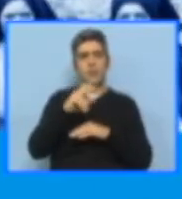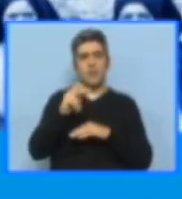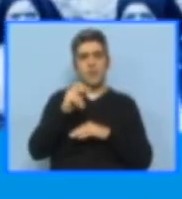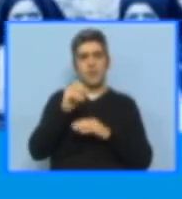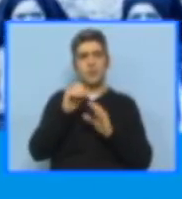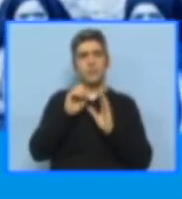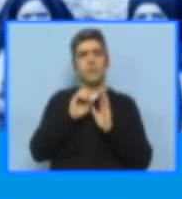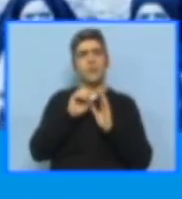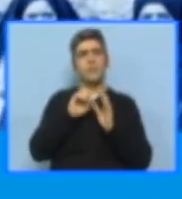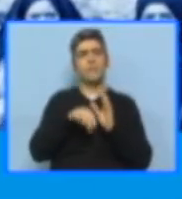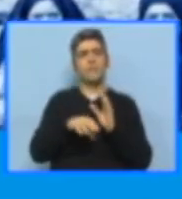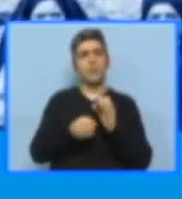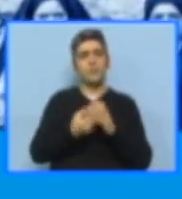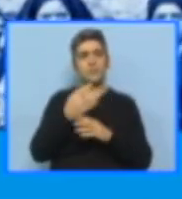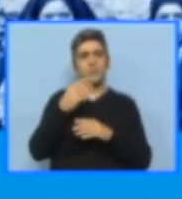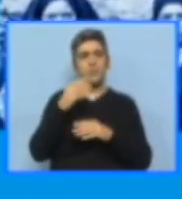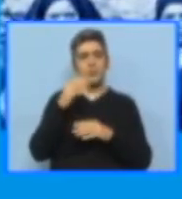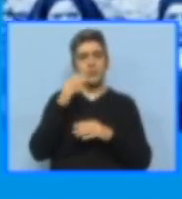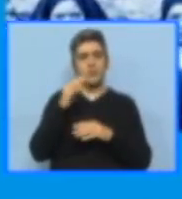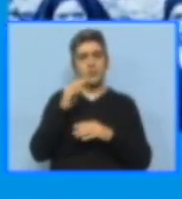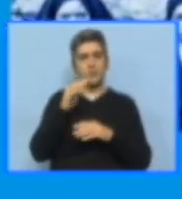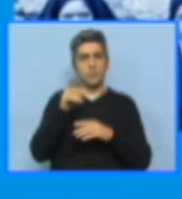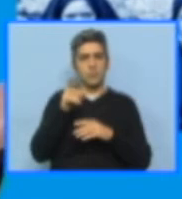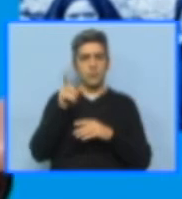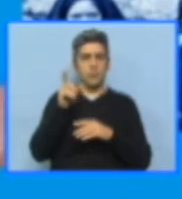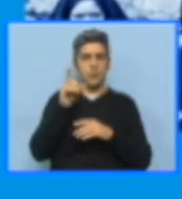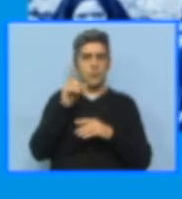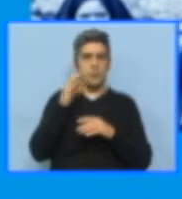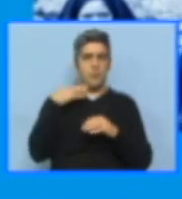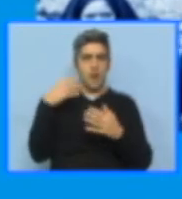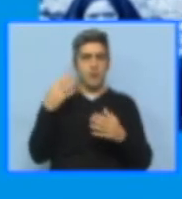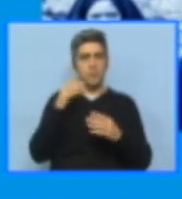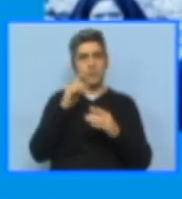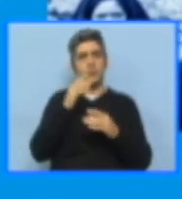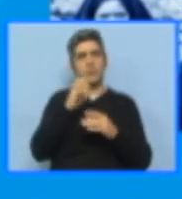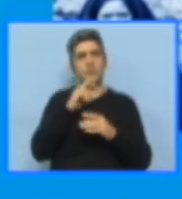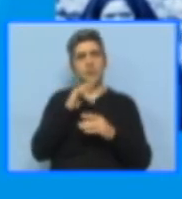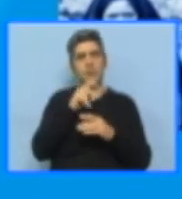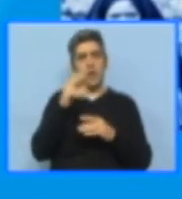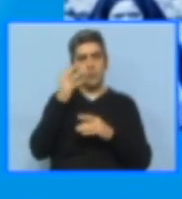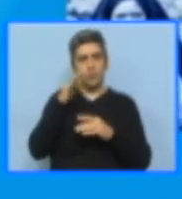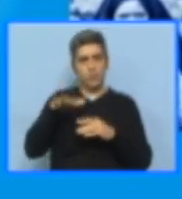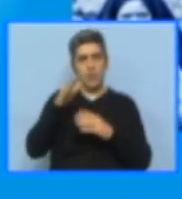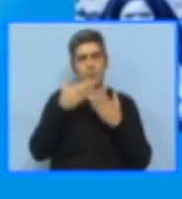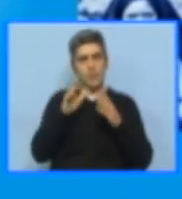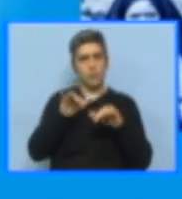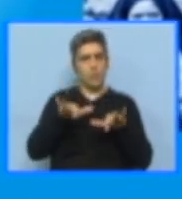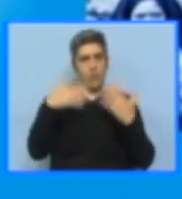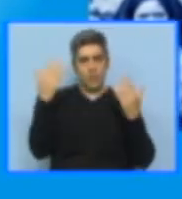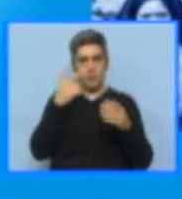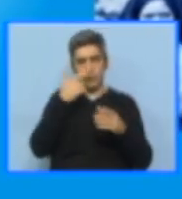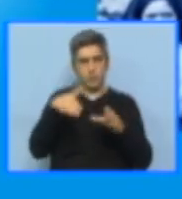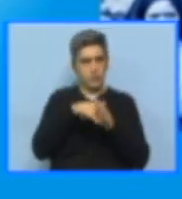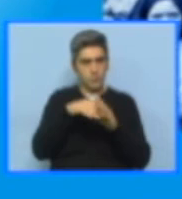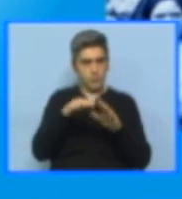SPES, junto ao Palácio de Cristal, no Porto. Está aberta a todos os participantes e é constituído por